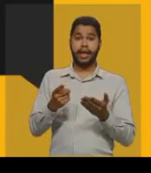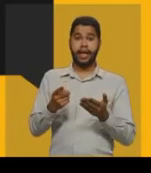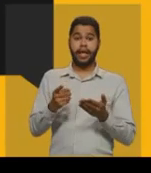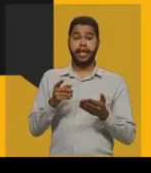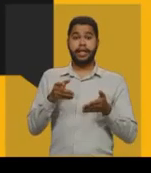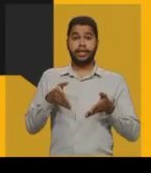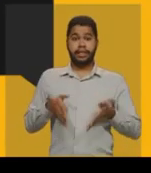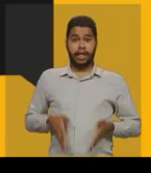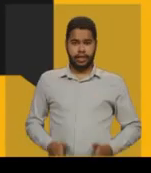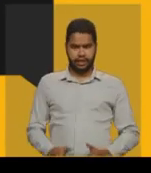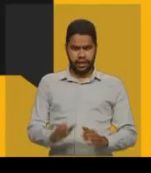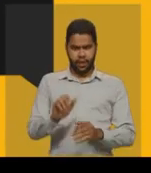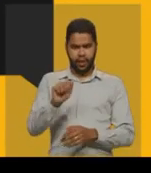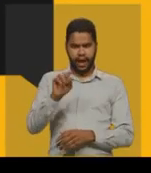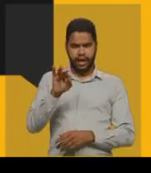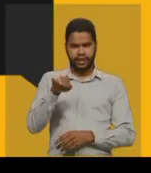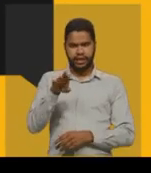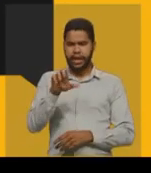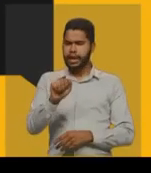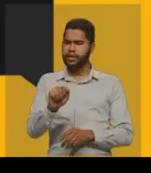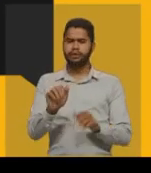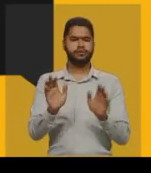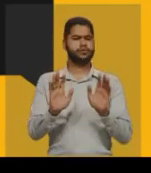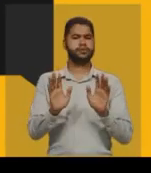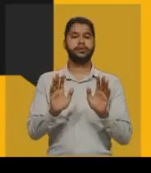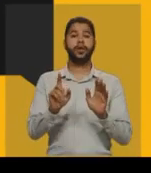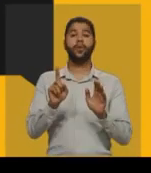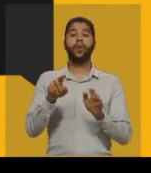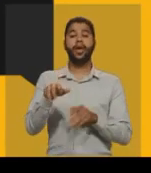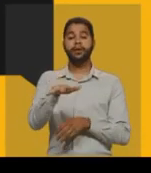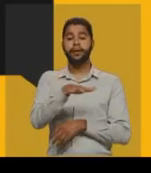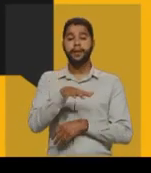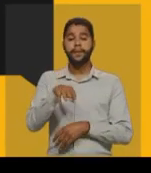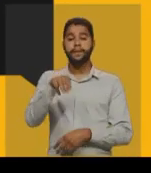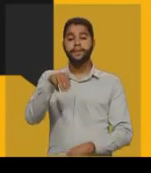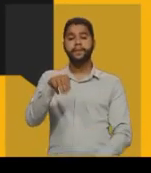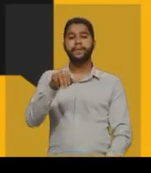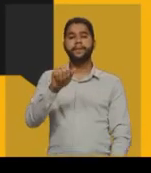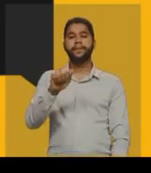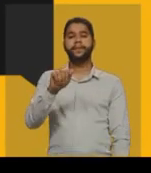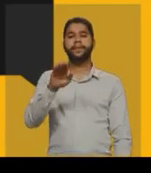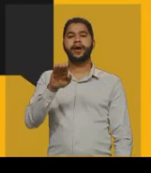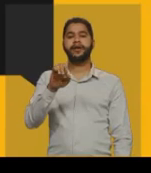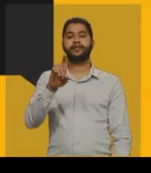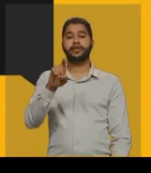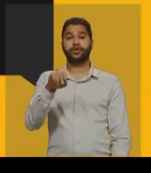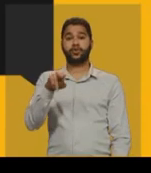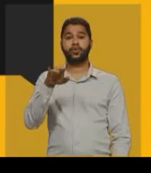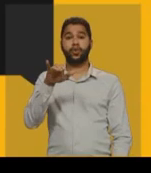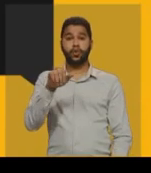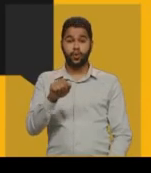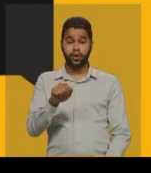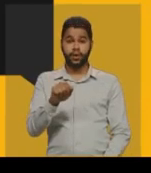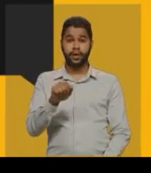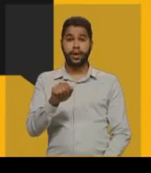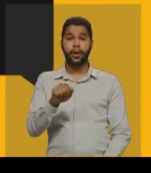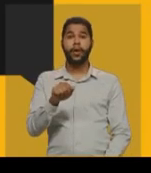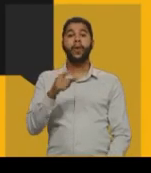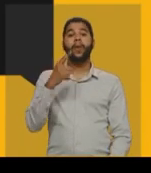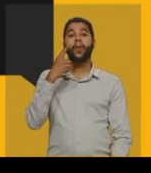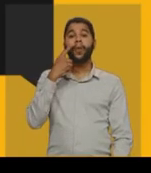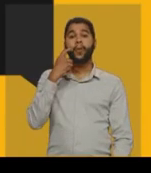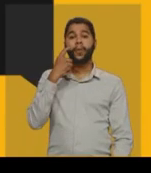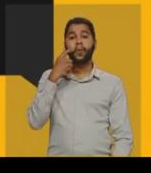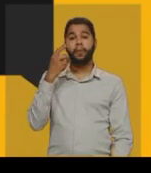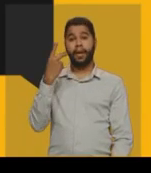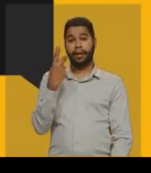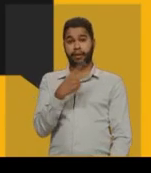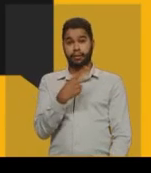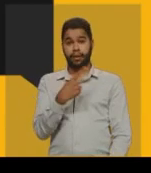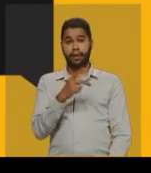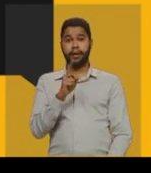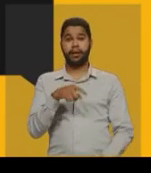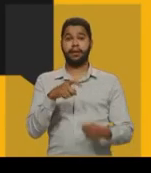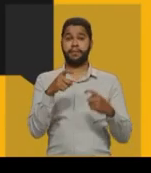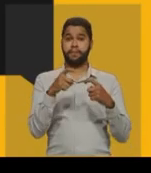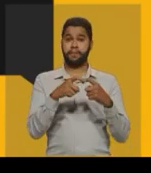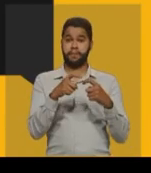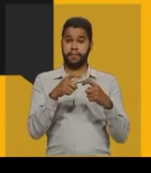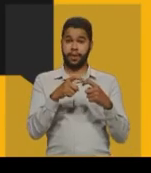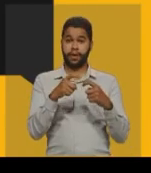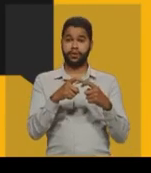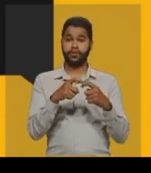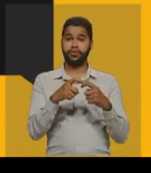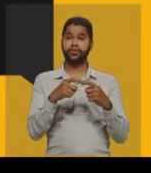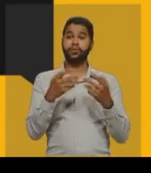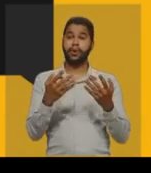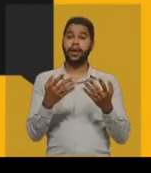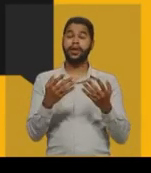nasceu na região da Macedônia, num lugar chamado Estagira. O Aristóteles ele é filho de um médico chamado Nicômaco, e essa